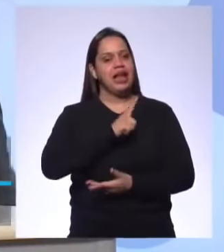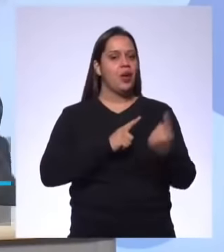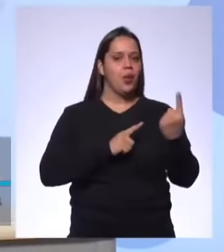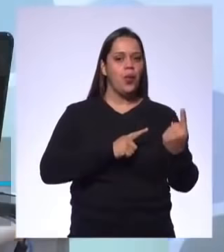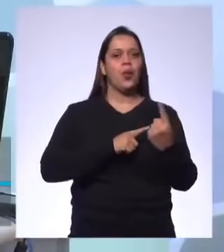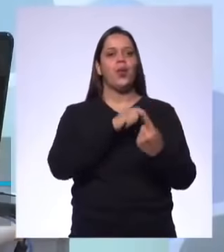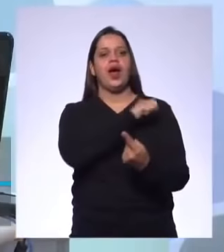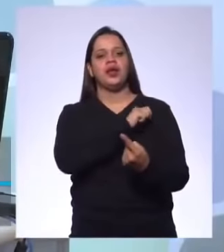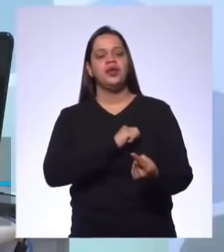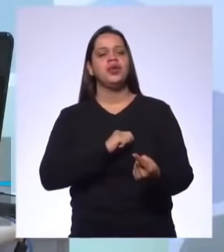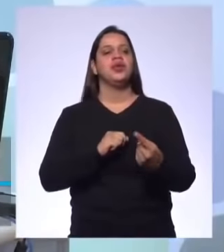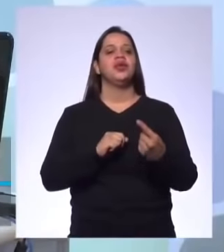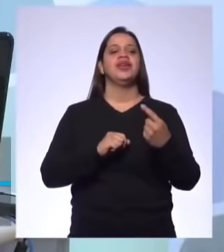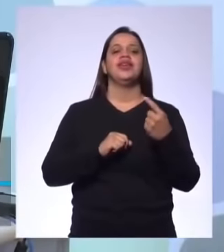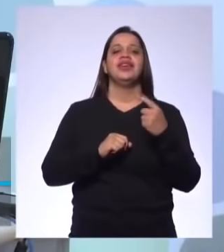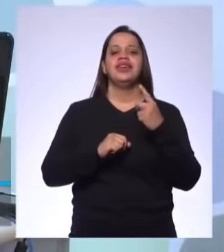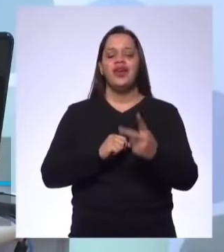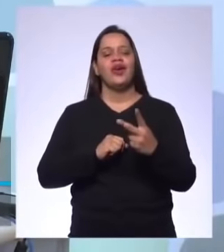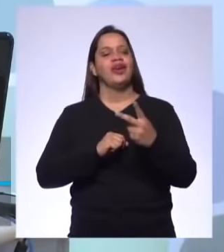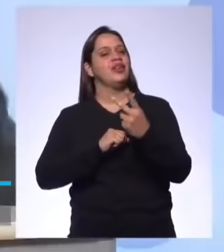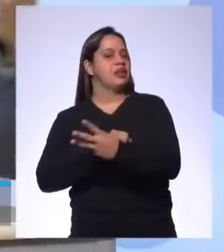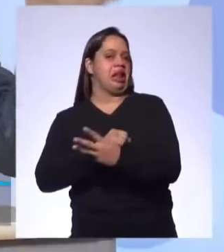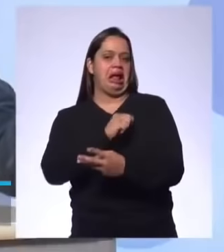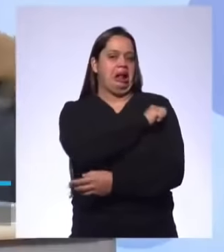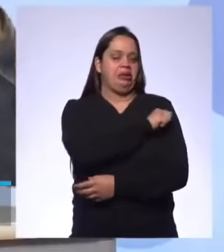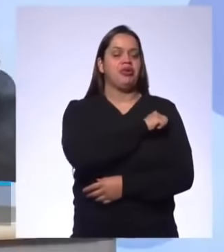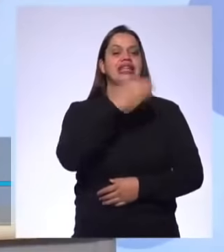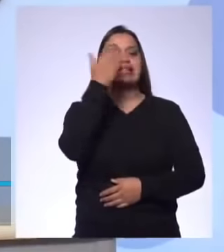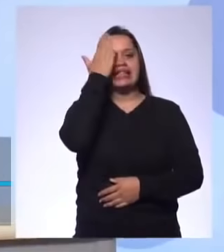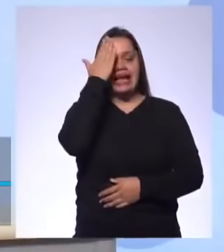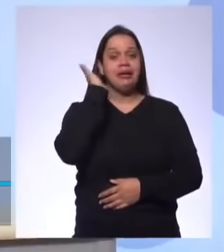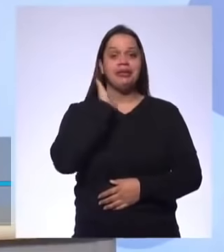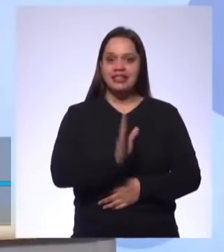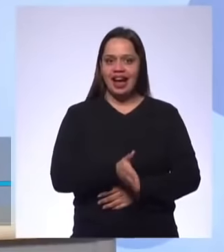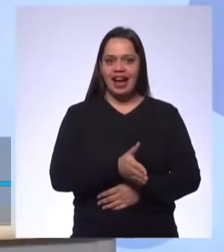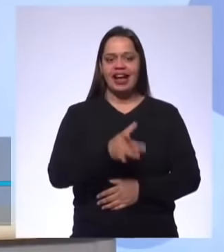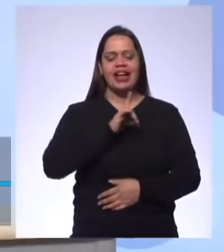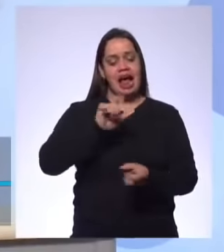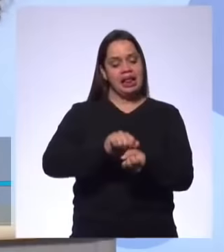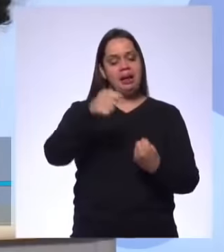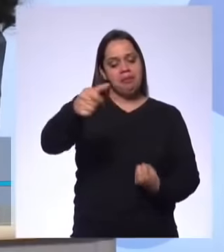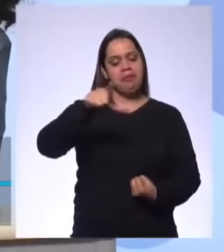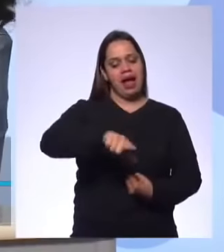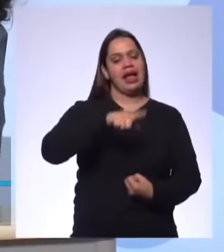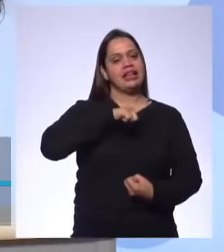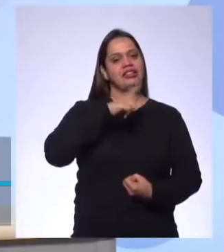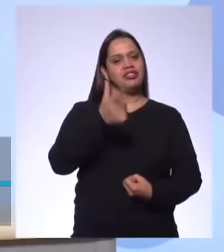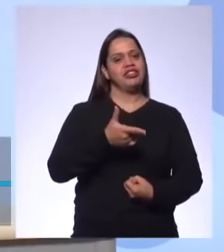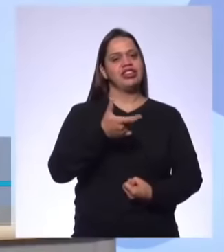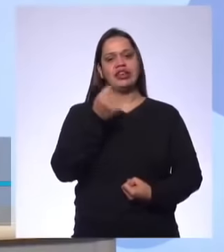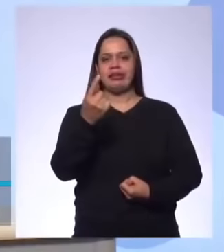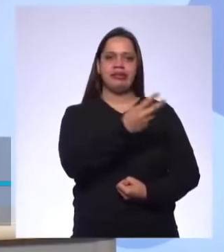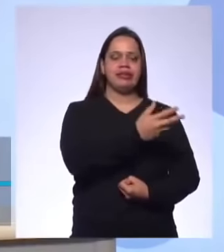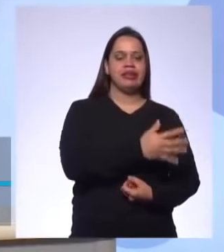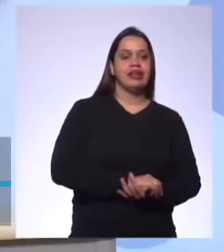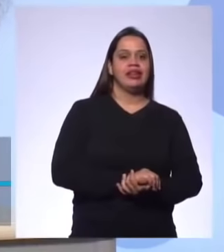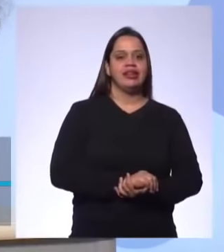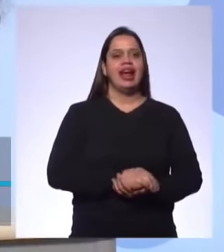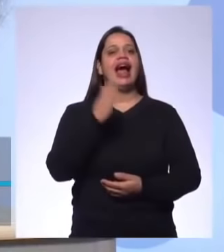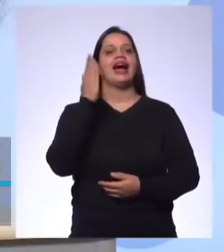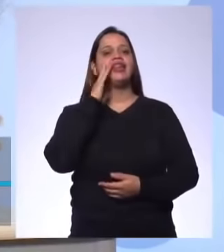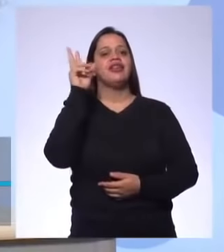3... leu. Já sabe. Na mala tinha isso aqui, já sabe o final. E quando eu vou ver, ele foi lá no